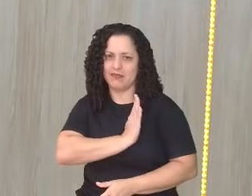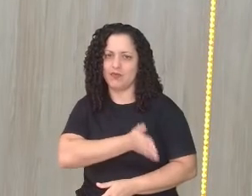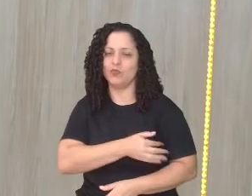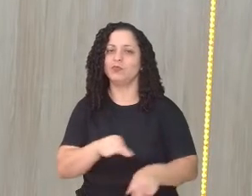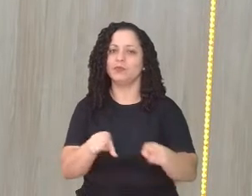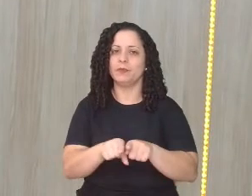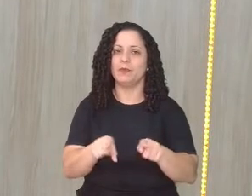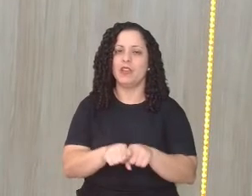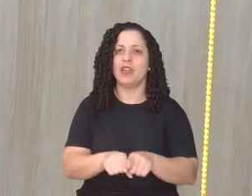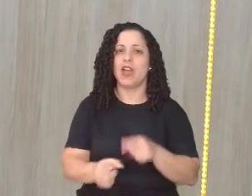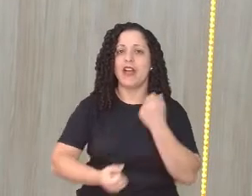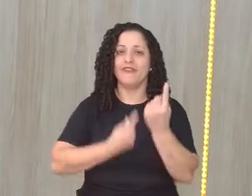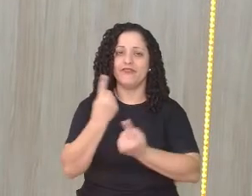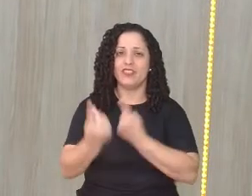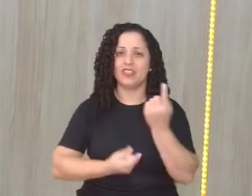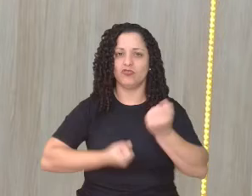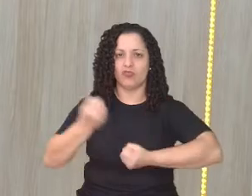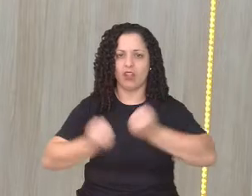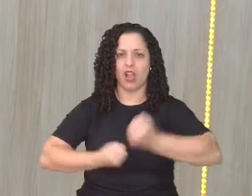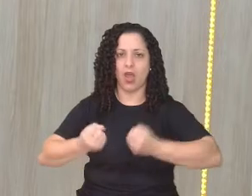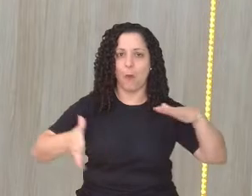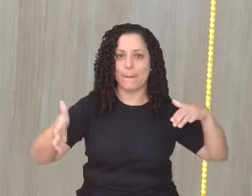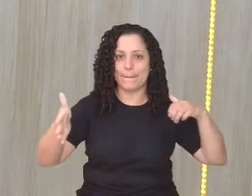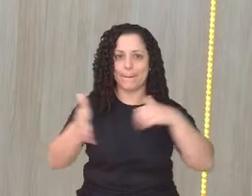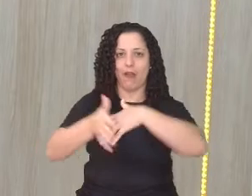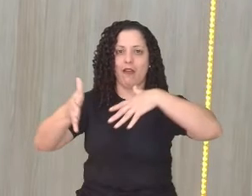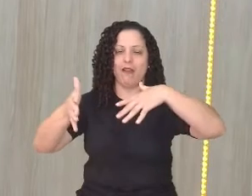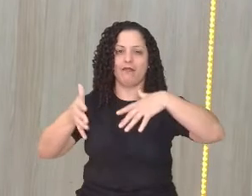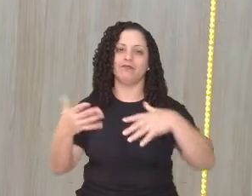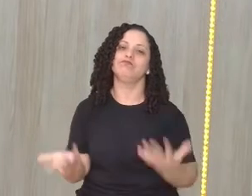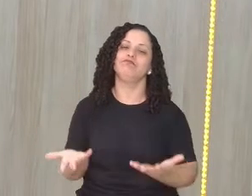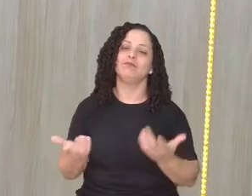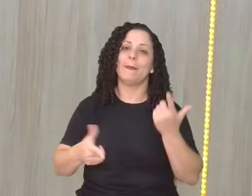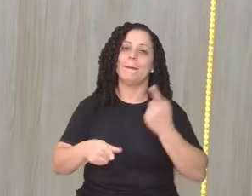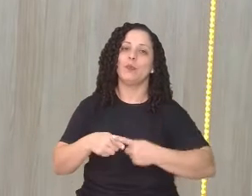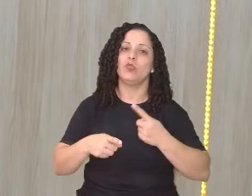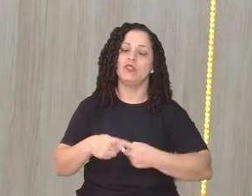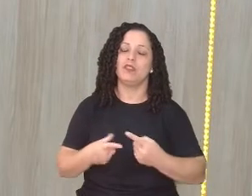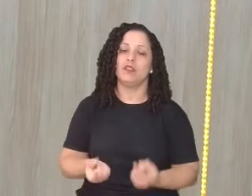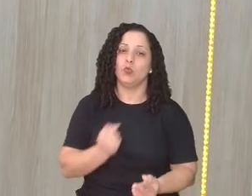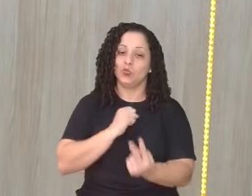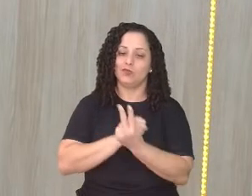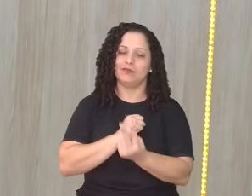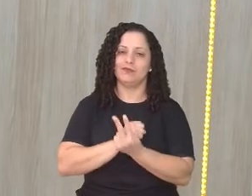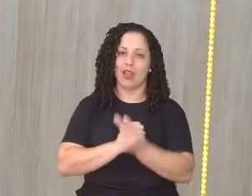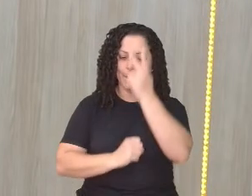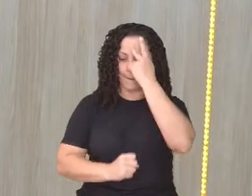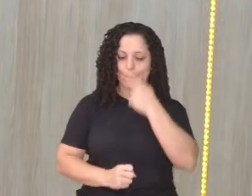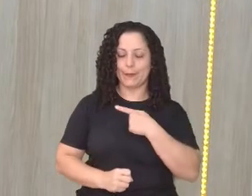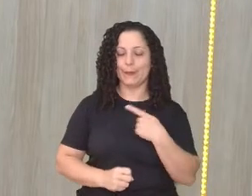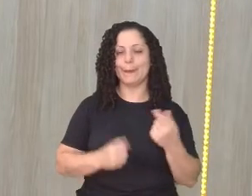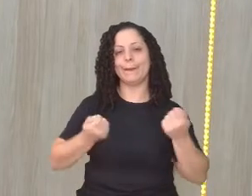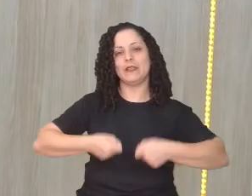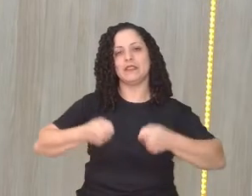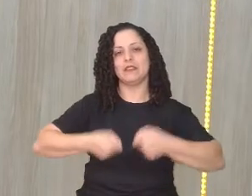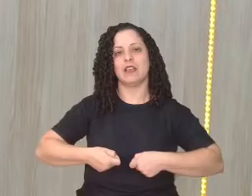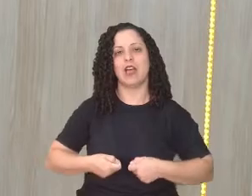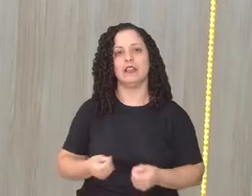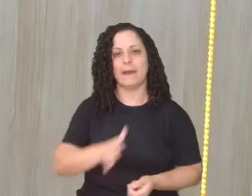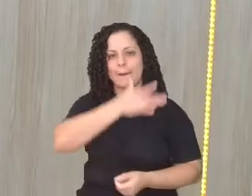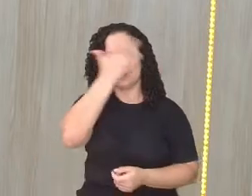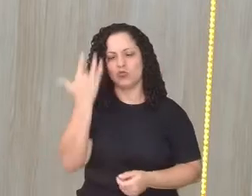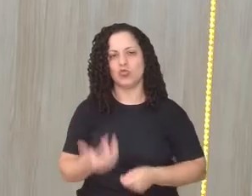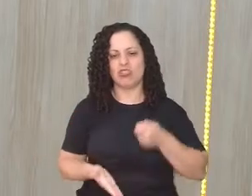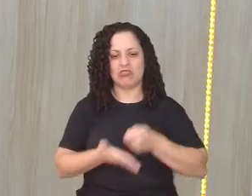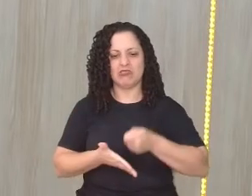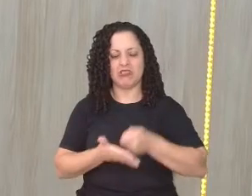cardiovasculares, outros acidentes no trânsito. Então, vamos nos cuidar, vamos levar os nossos familiares que não querem ir, que são mais resistentes a ir ao